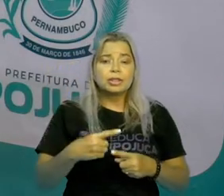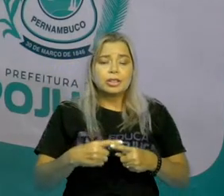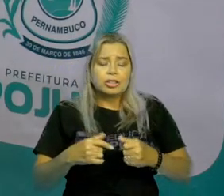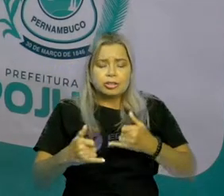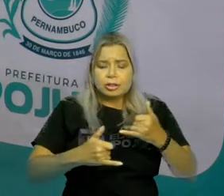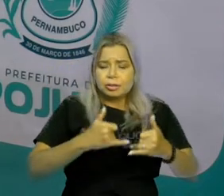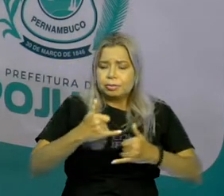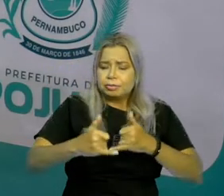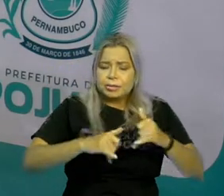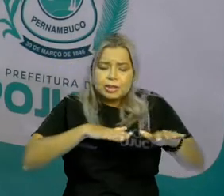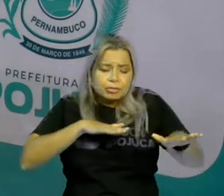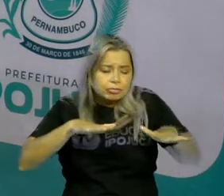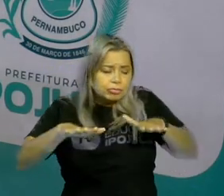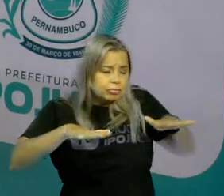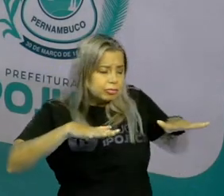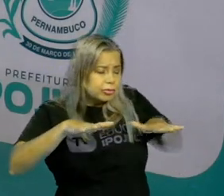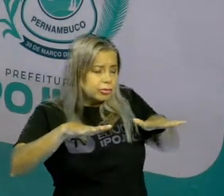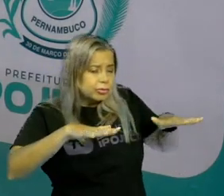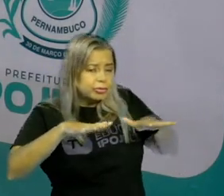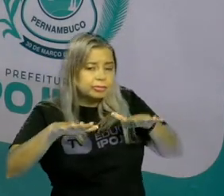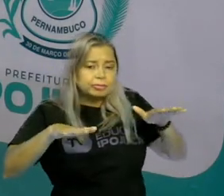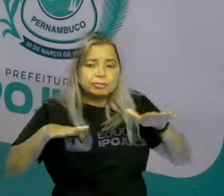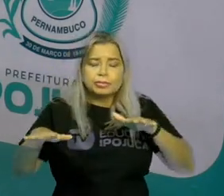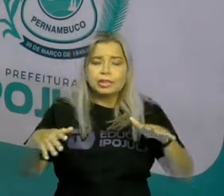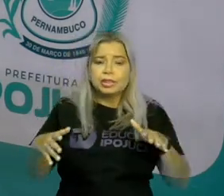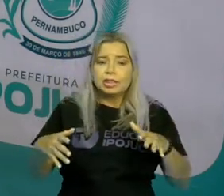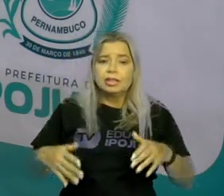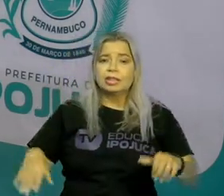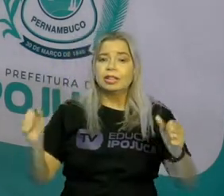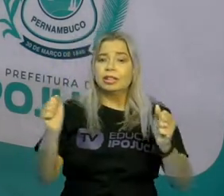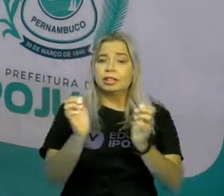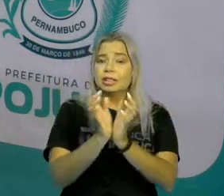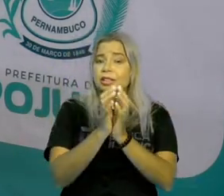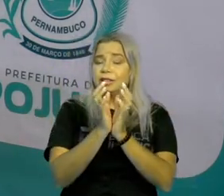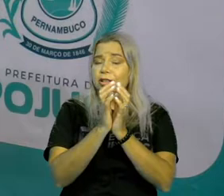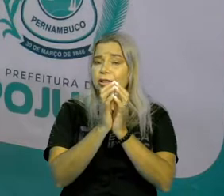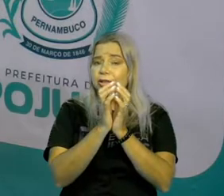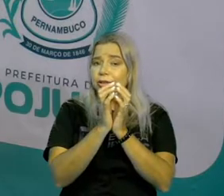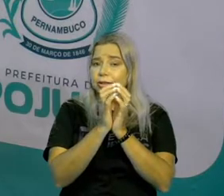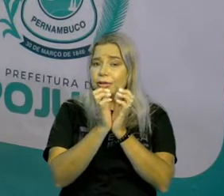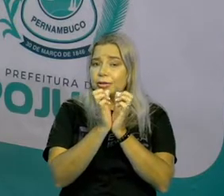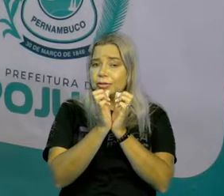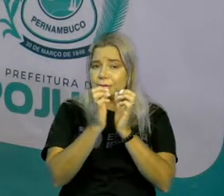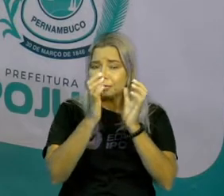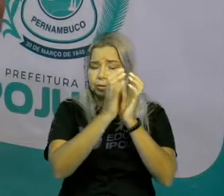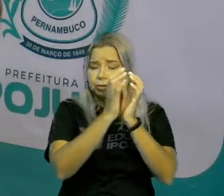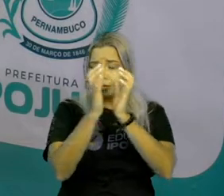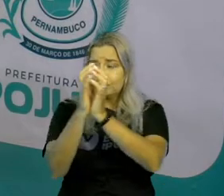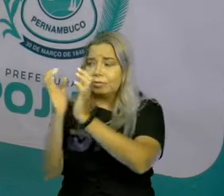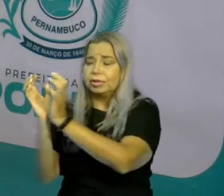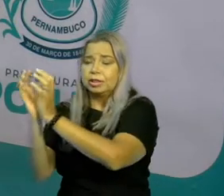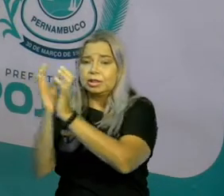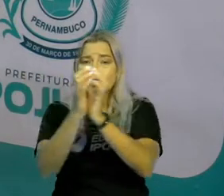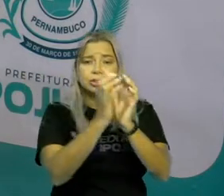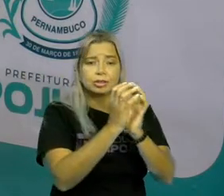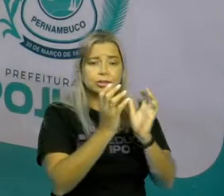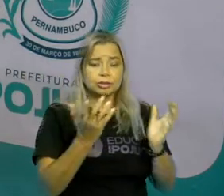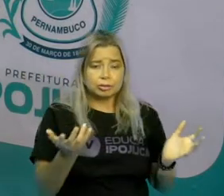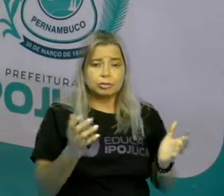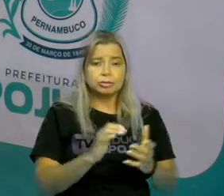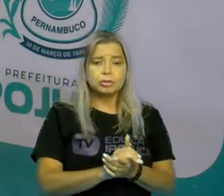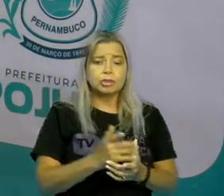se articula em grupo, a gente pensa, a gente começa a se articular e pensar enquanto pessoas, enquanto